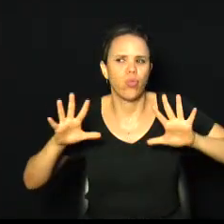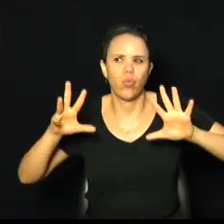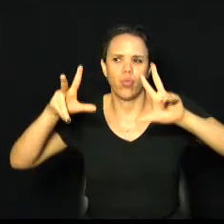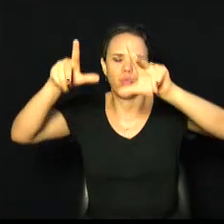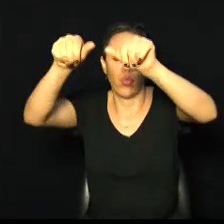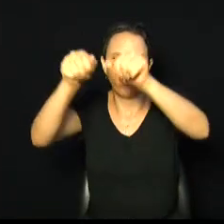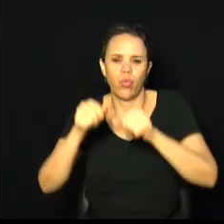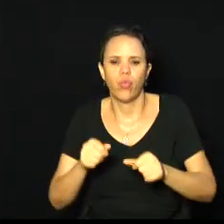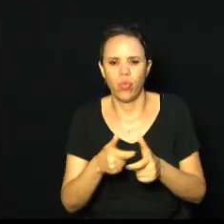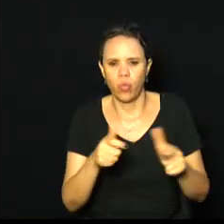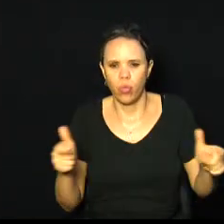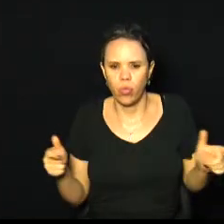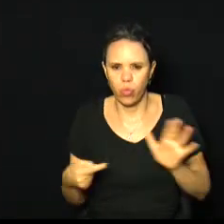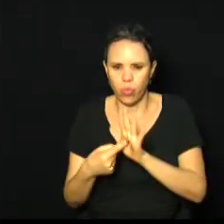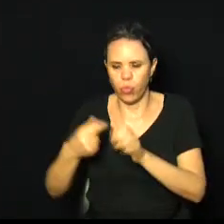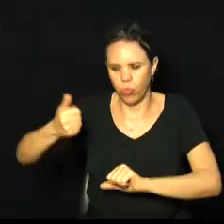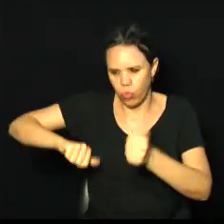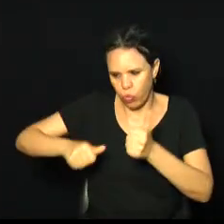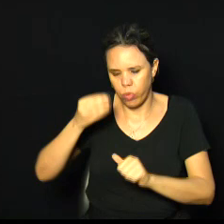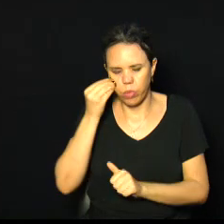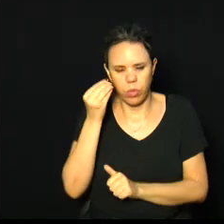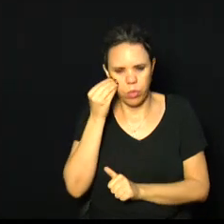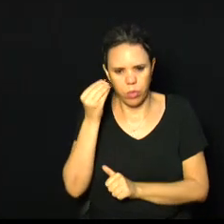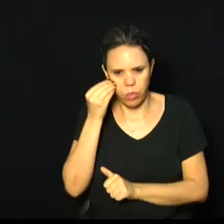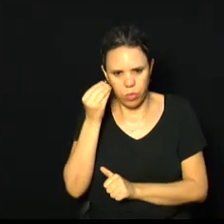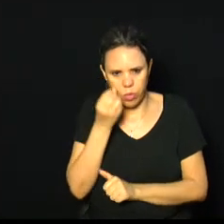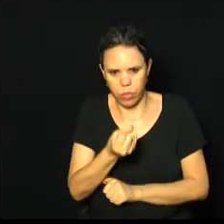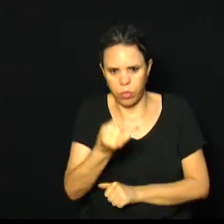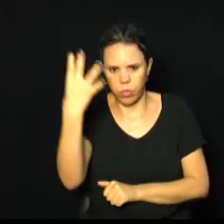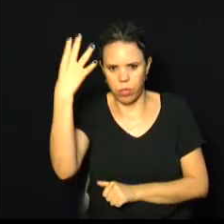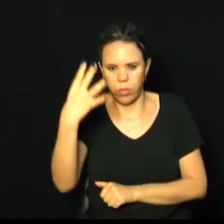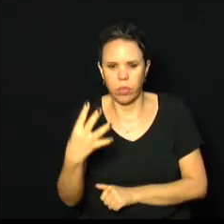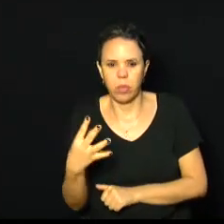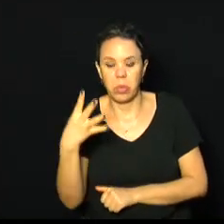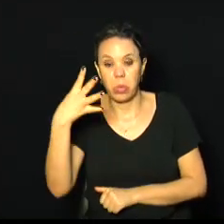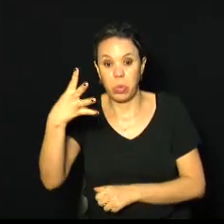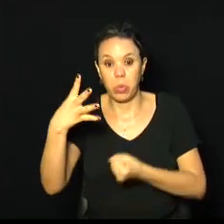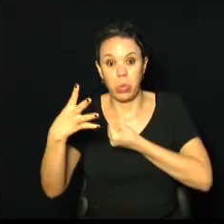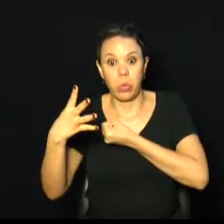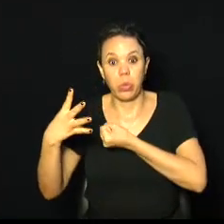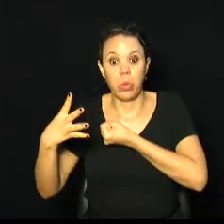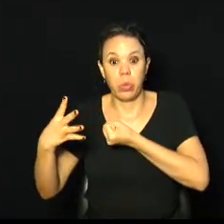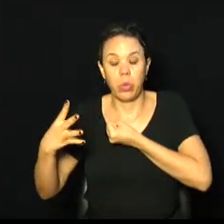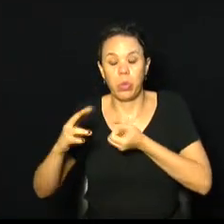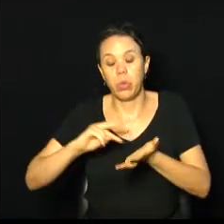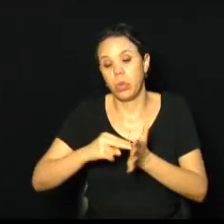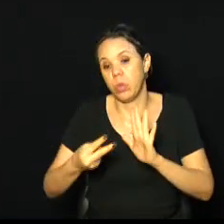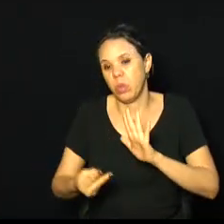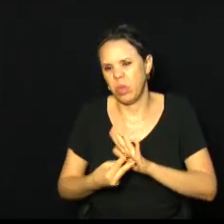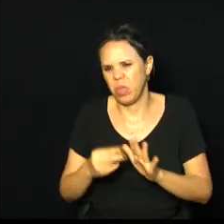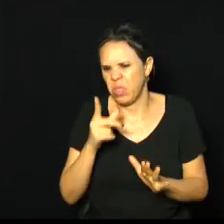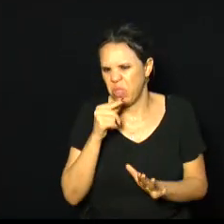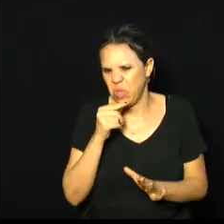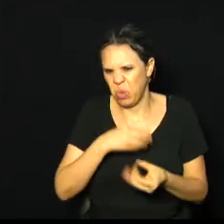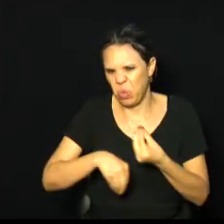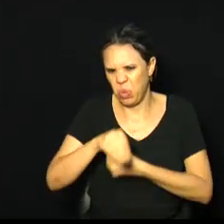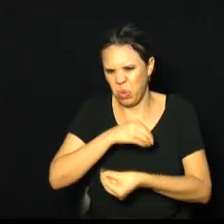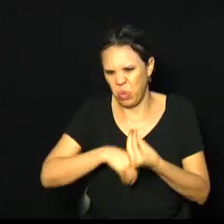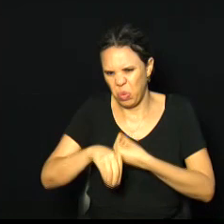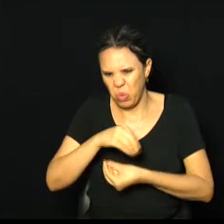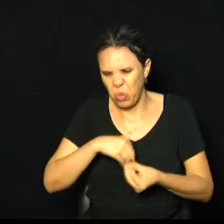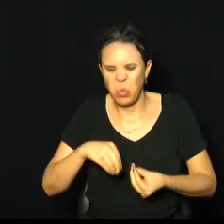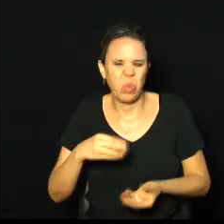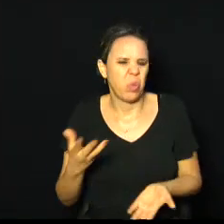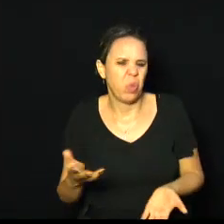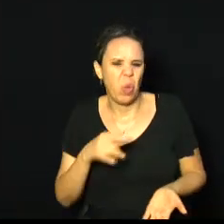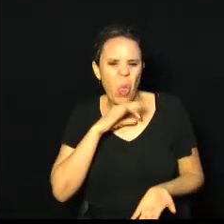grande parte das amostras em condições equivalentes à classe 4. Classe 4 é água inservível,